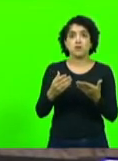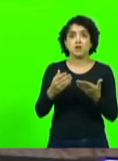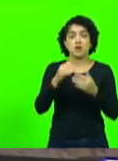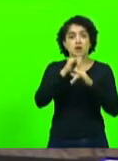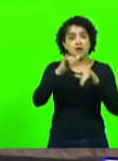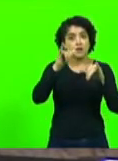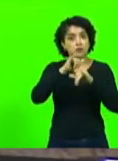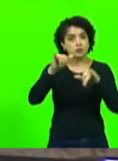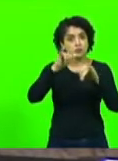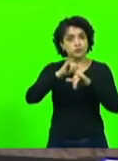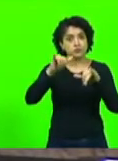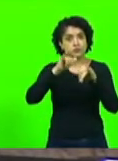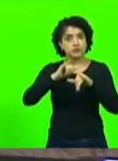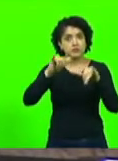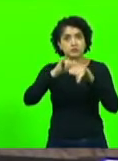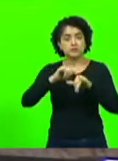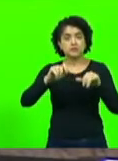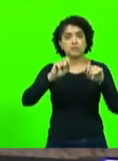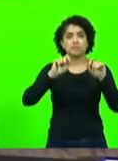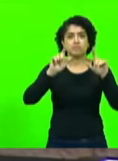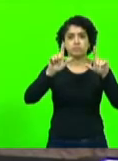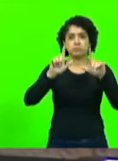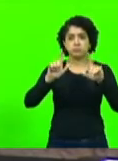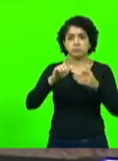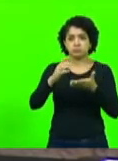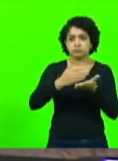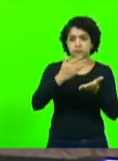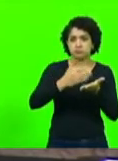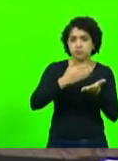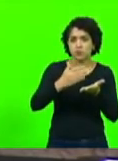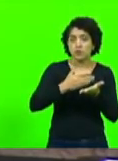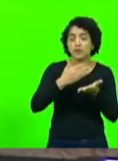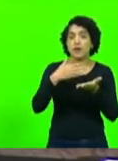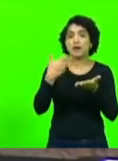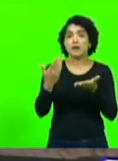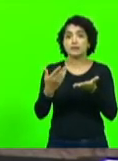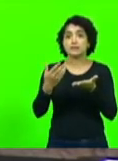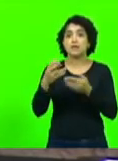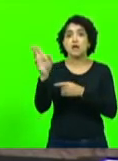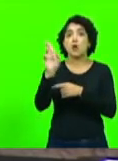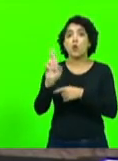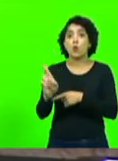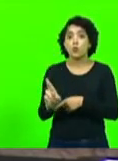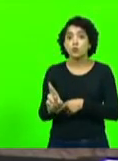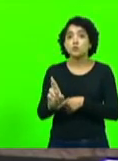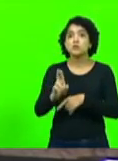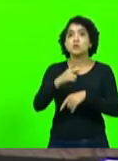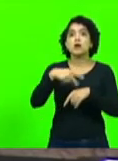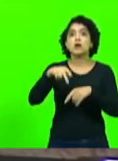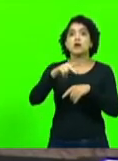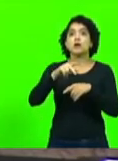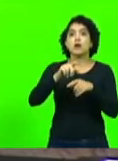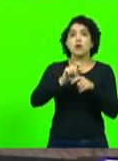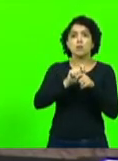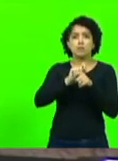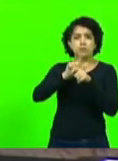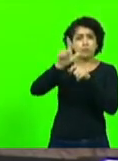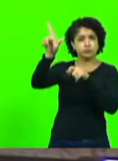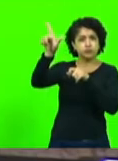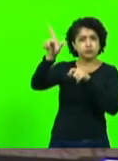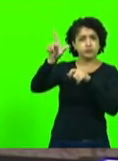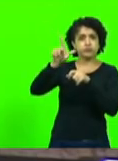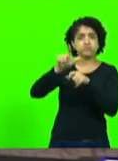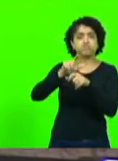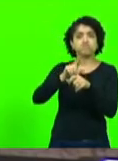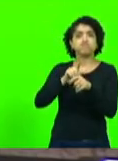manchete estampada em todos os jornais de que a Rússia disparou mísseis contra cidades da